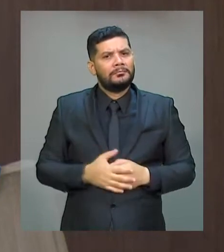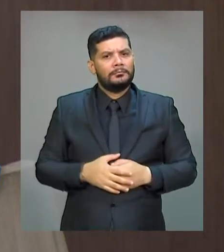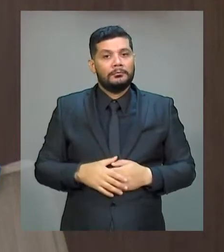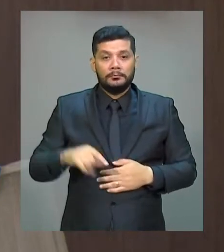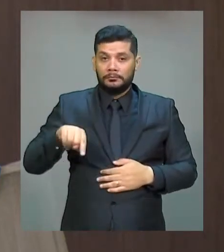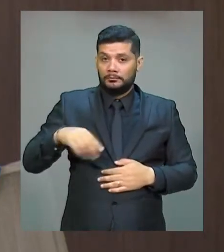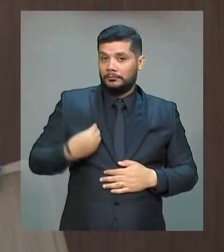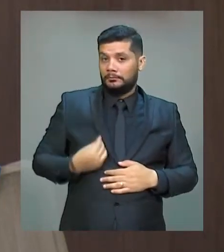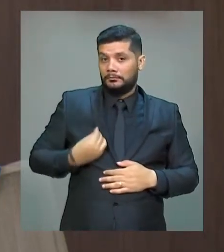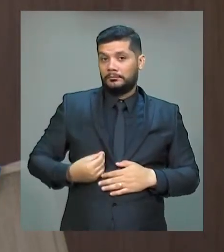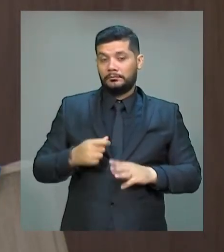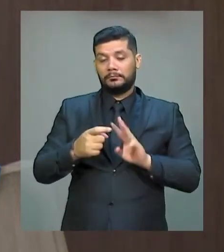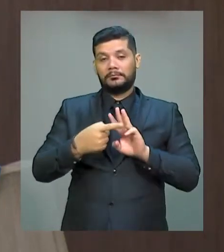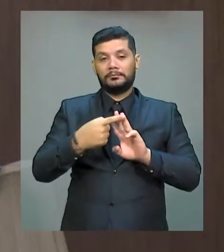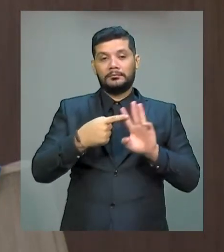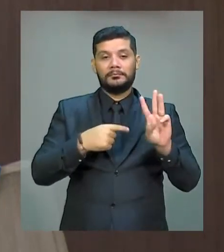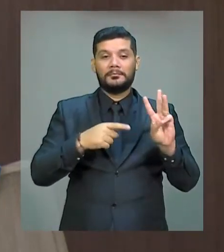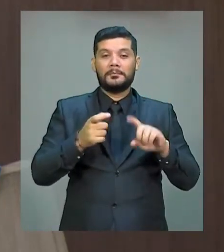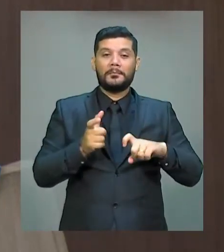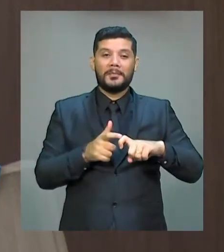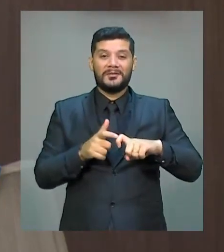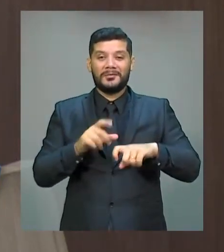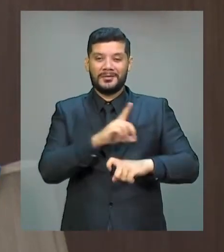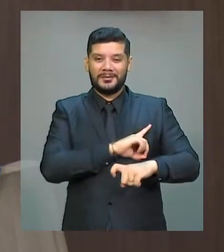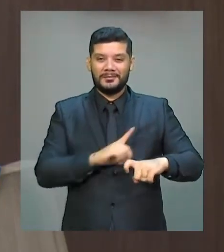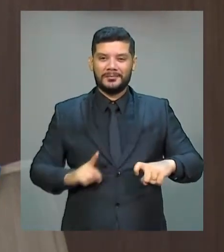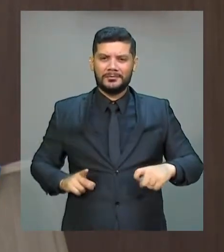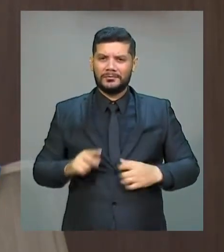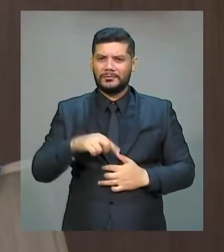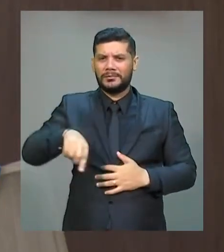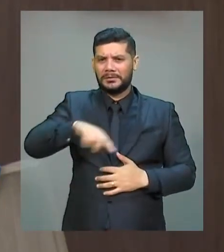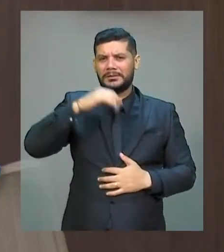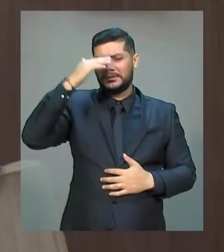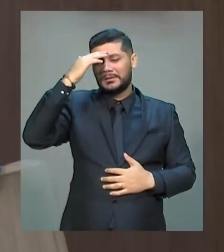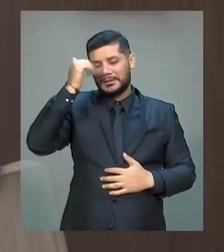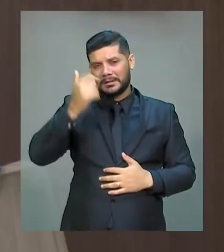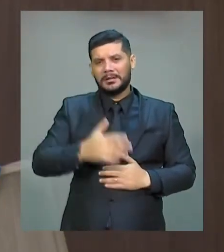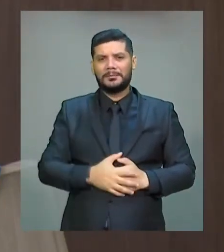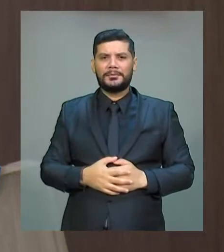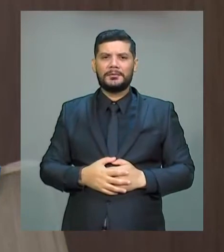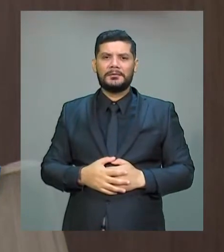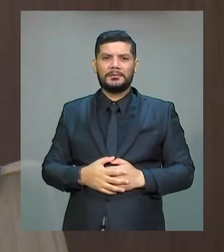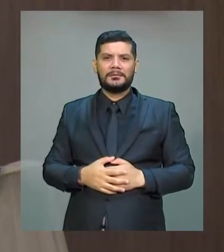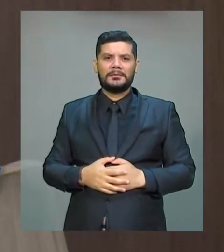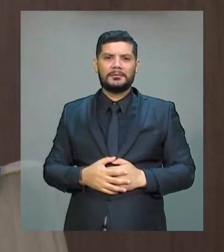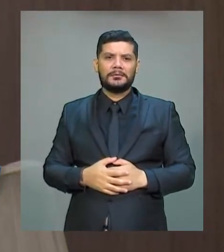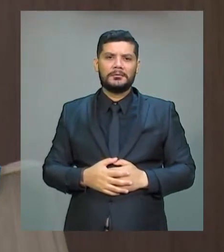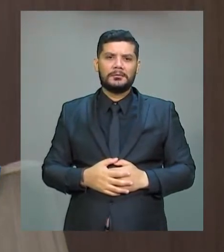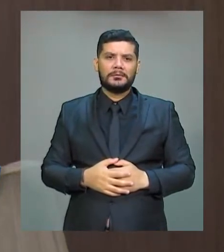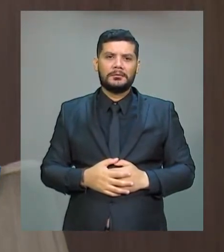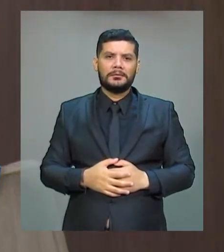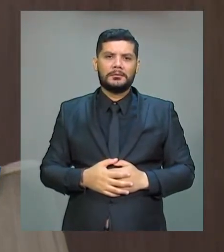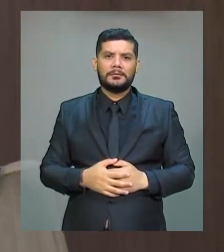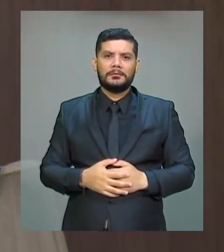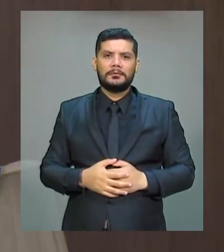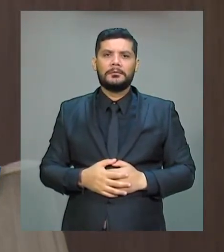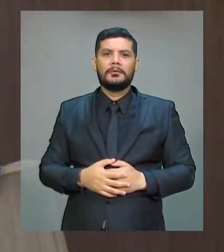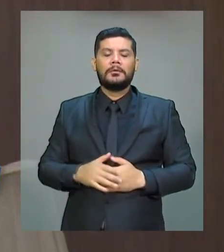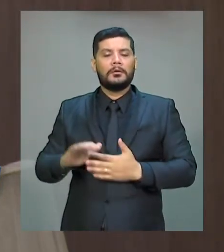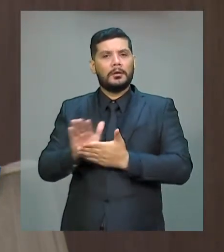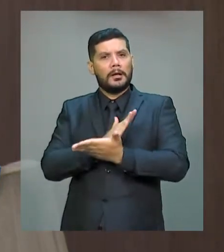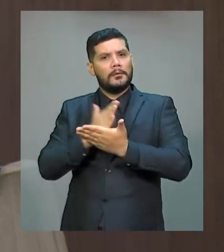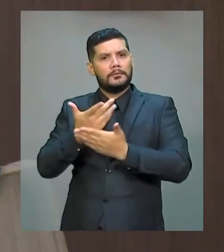ao plenário, sabem qual foi a revolução da quebra da patente para alguns